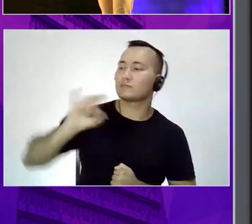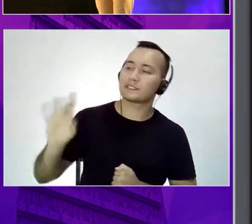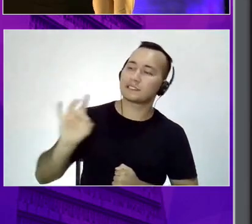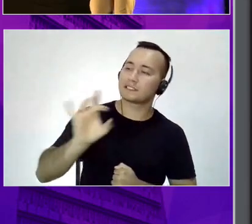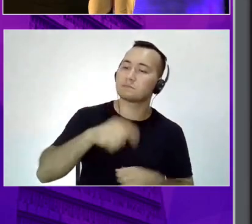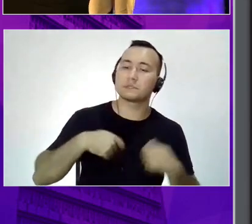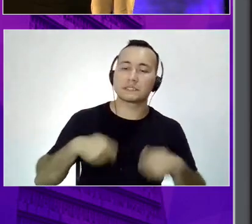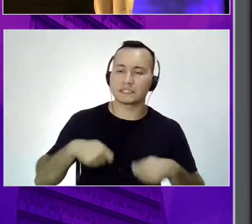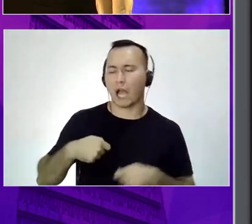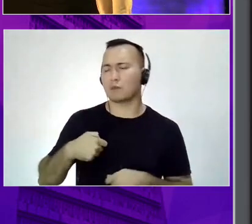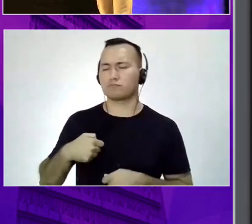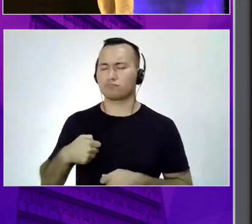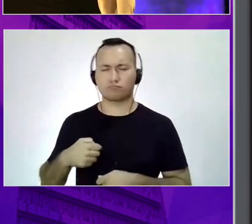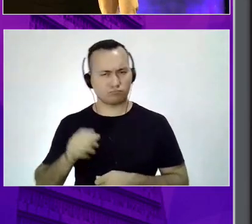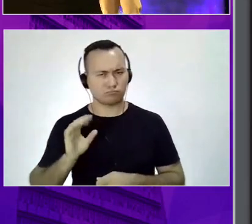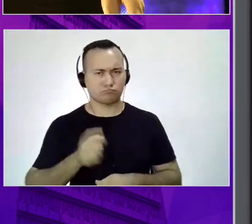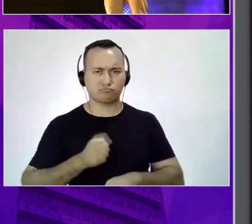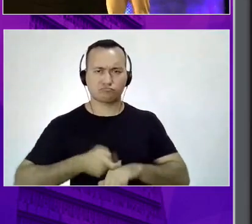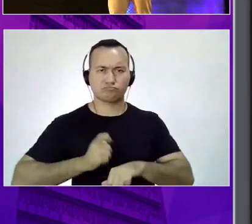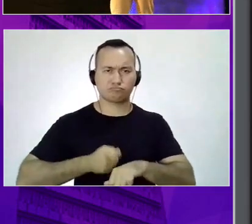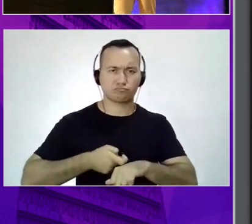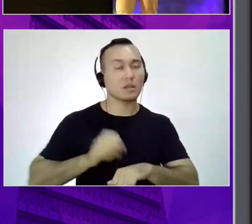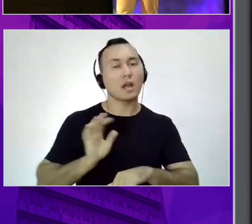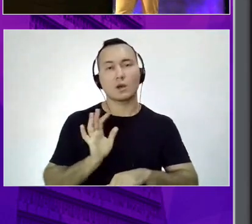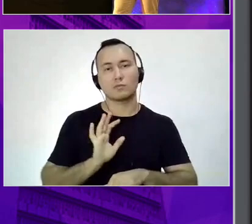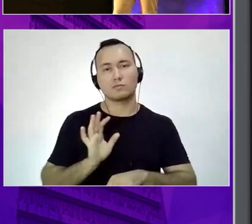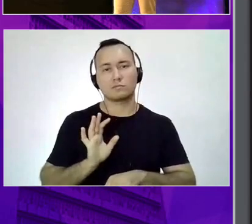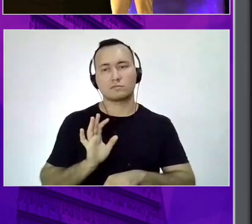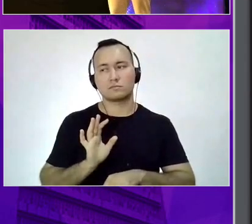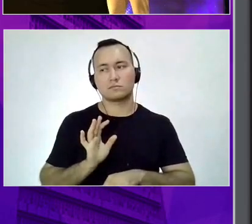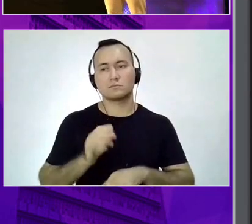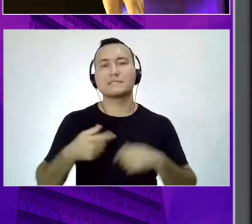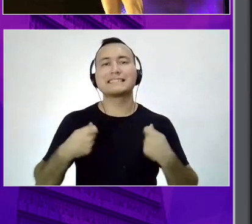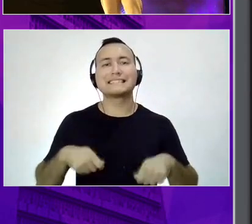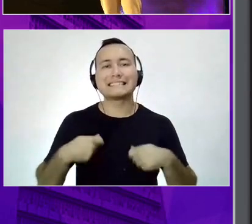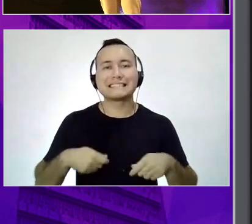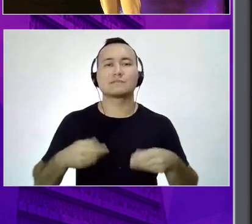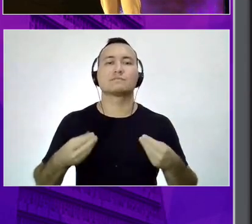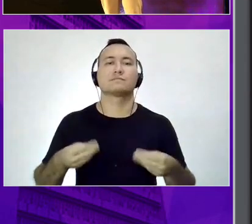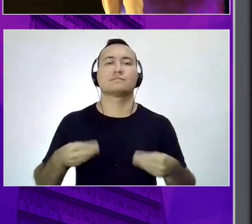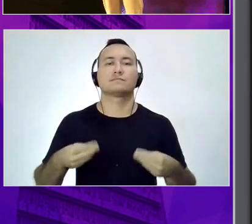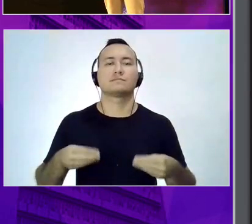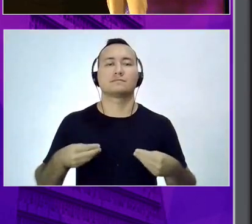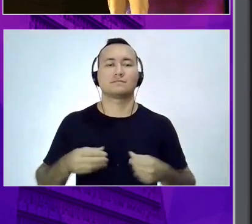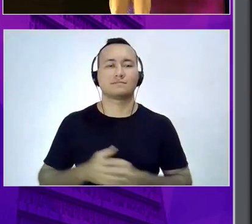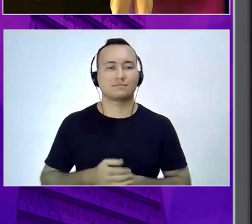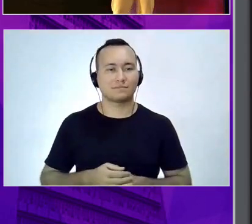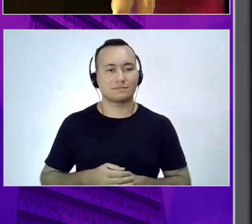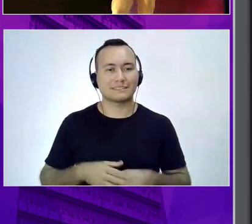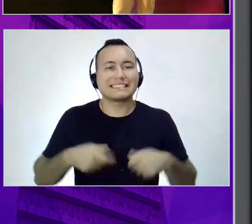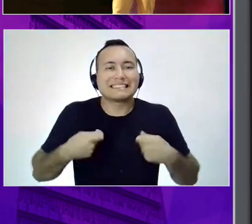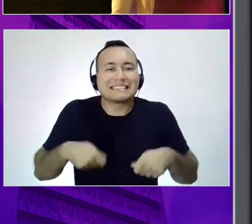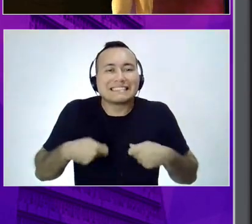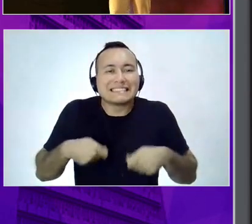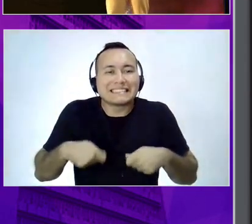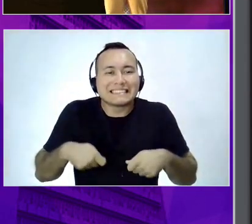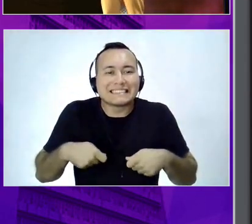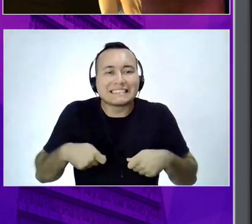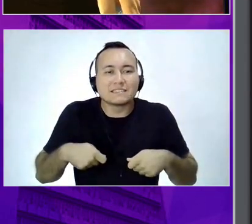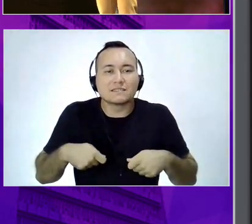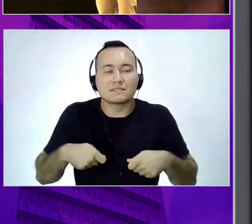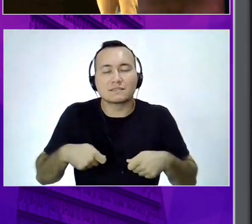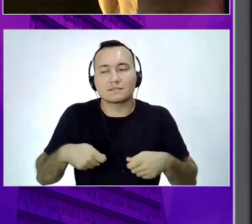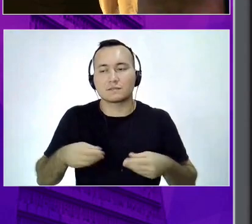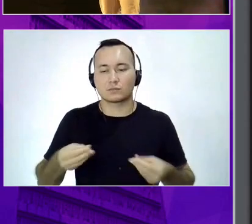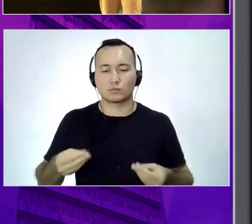tinha que estar aberto a desempenhar outros papéis. Então, a gente percebeu que não tinha aquela história de, eu não fui contratado para isso, eu não vou